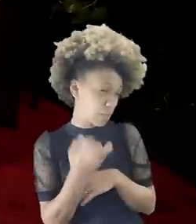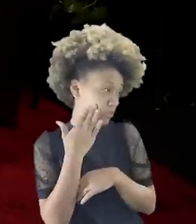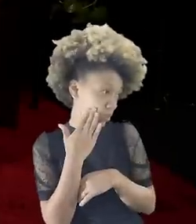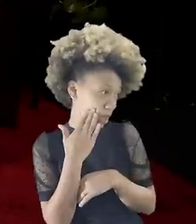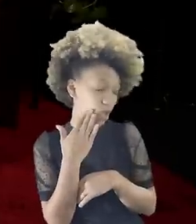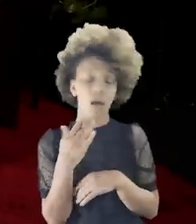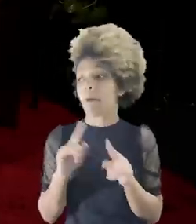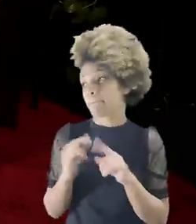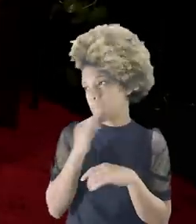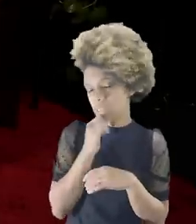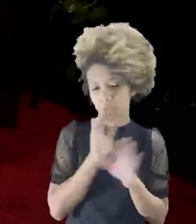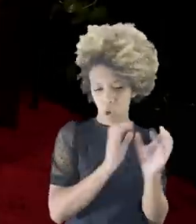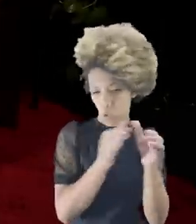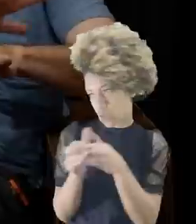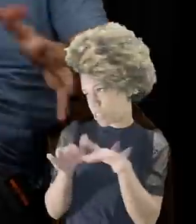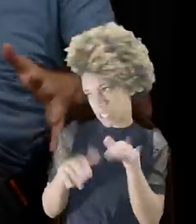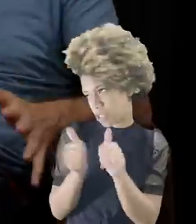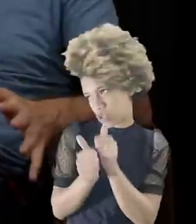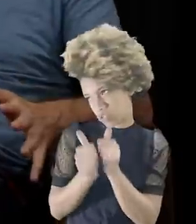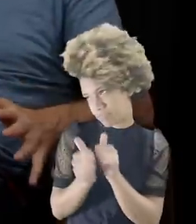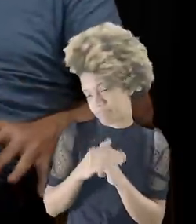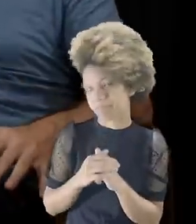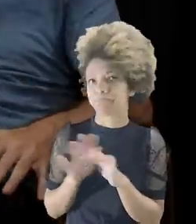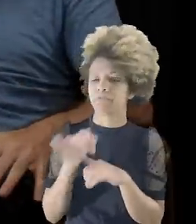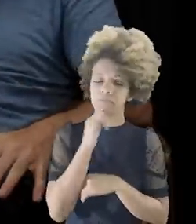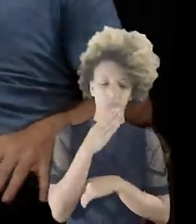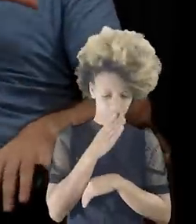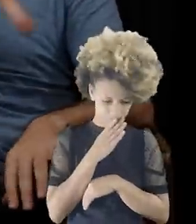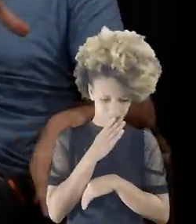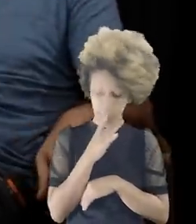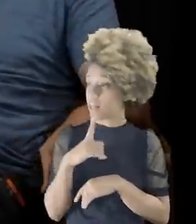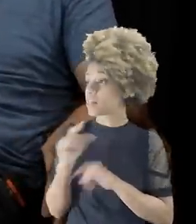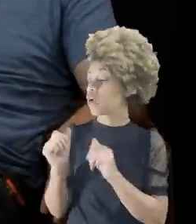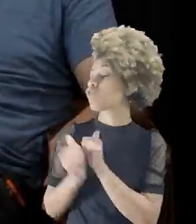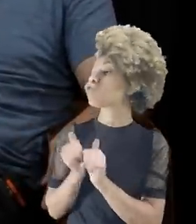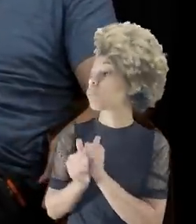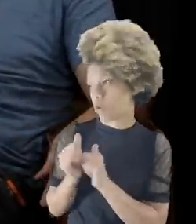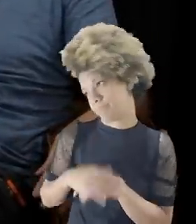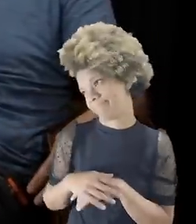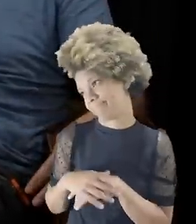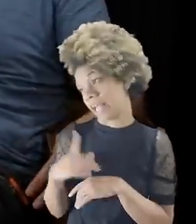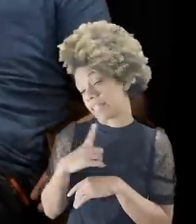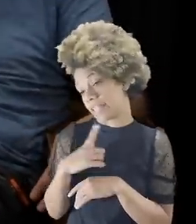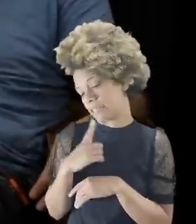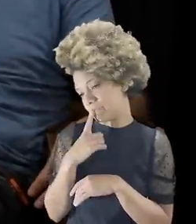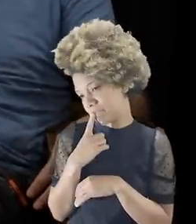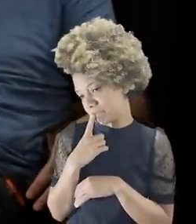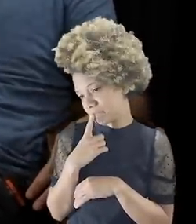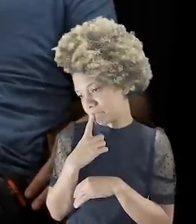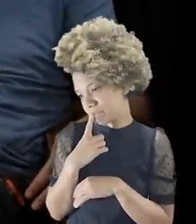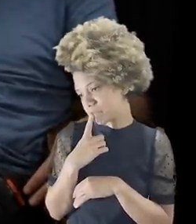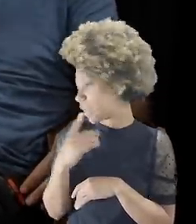acho que a importância do esporte então vamos pegar até mesmo futebol você tem lá o time